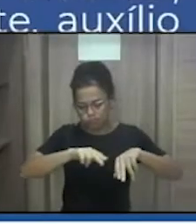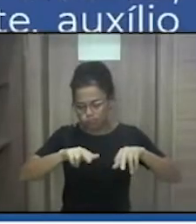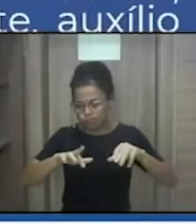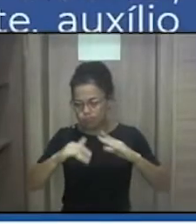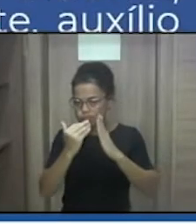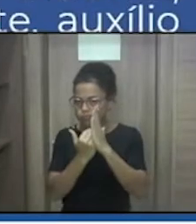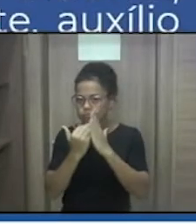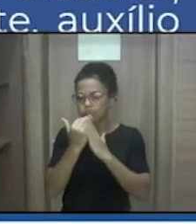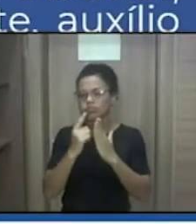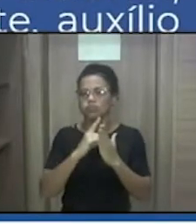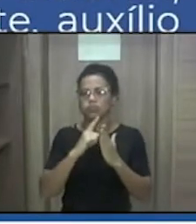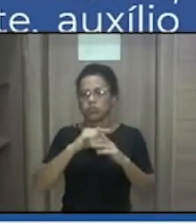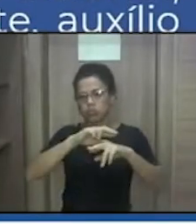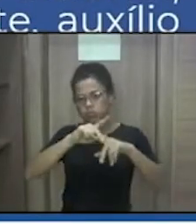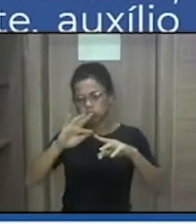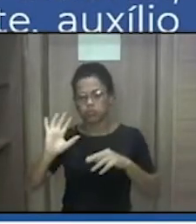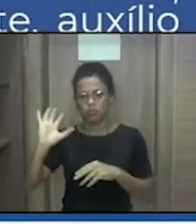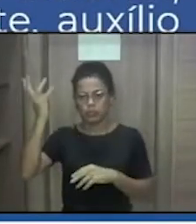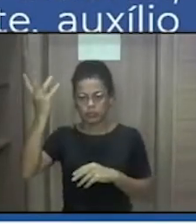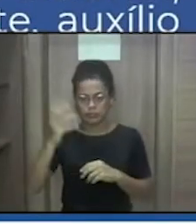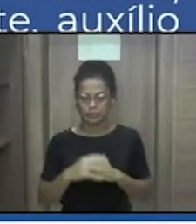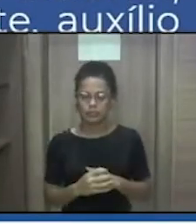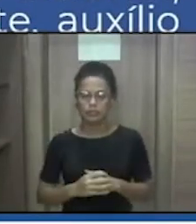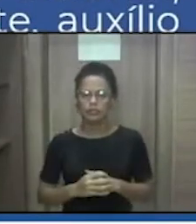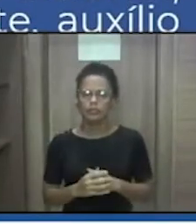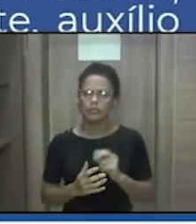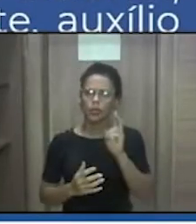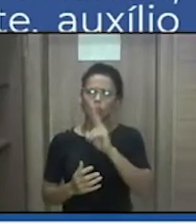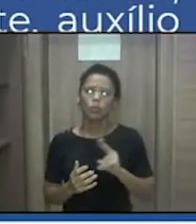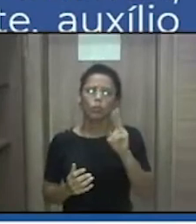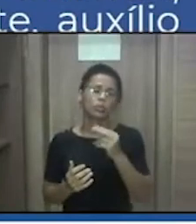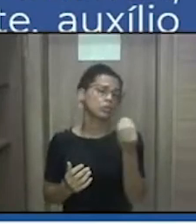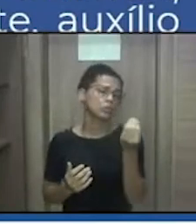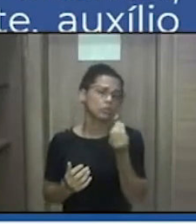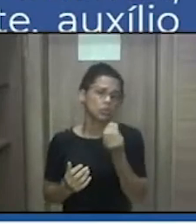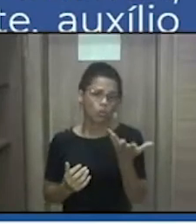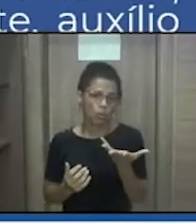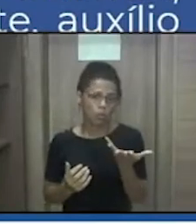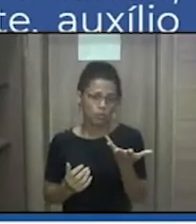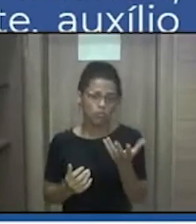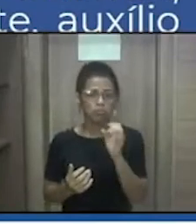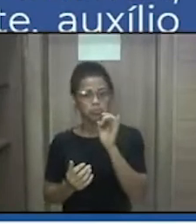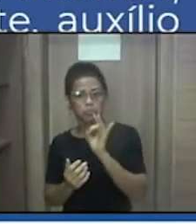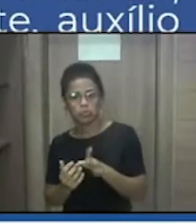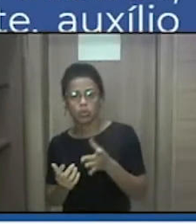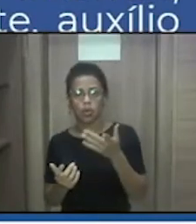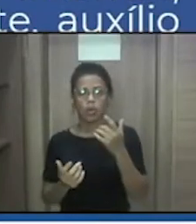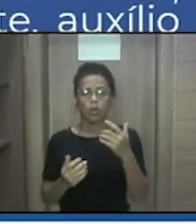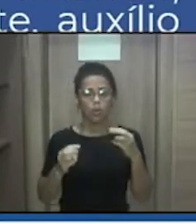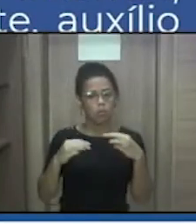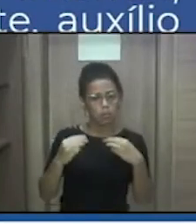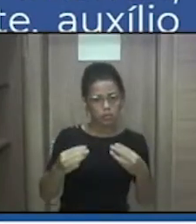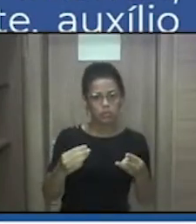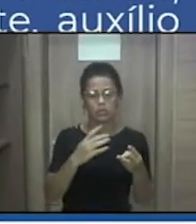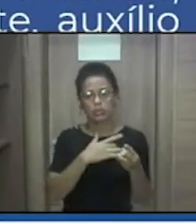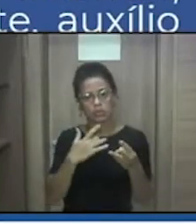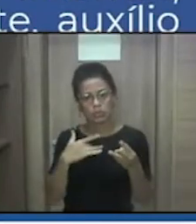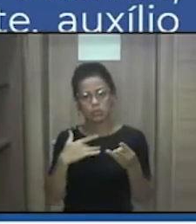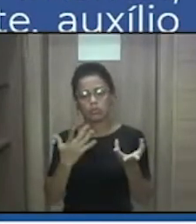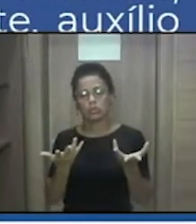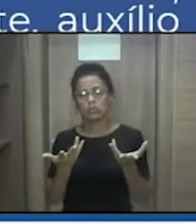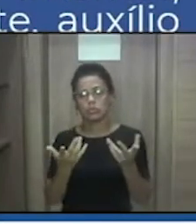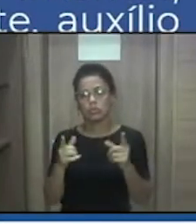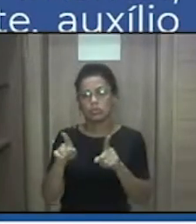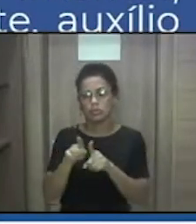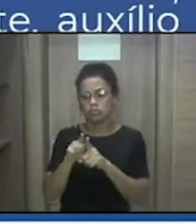dos casos hipotéticos. Como nós utilizamos apenas as recomendações do Ministério,